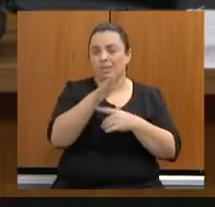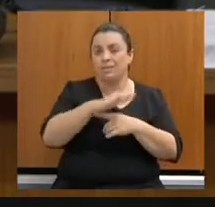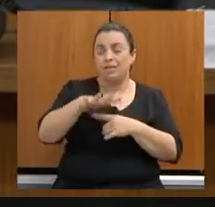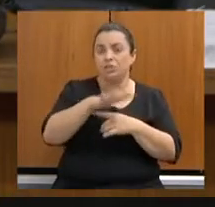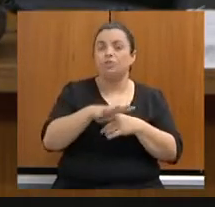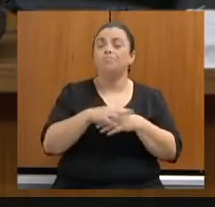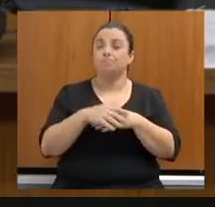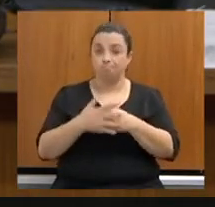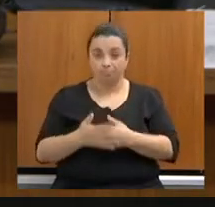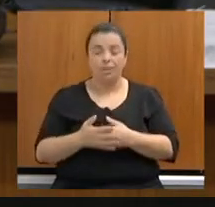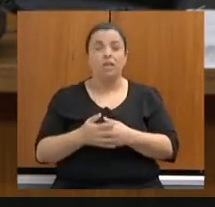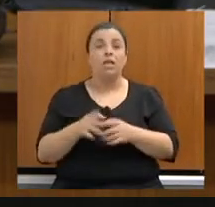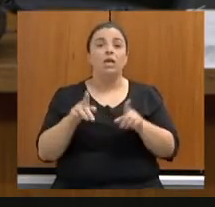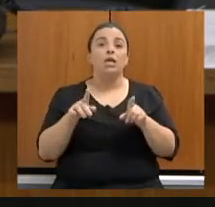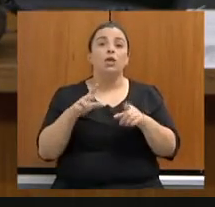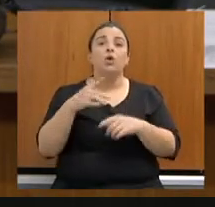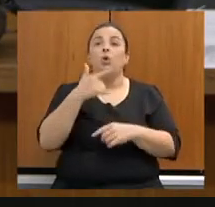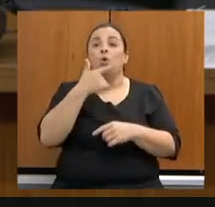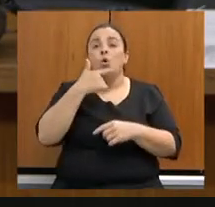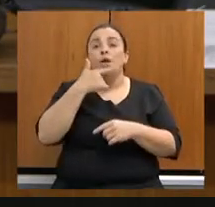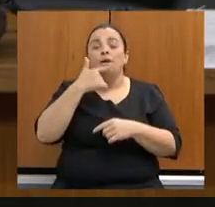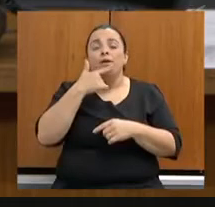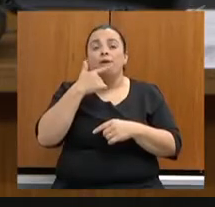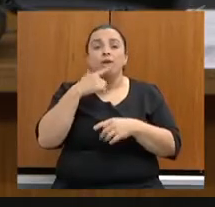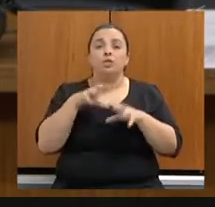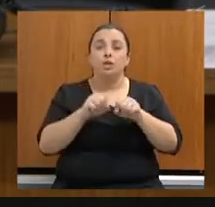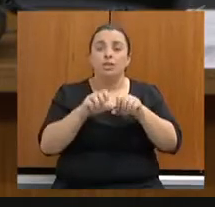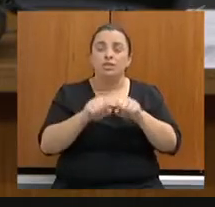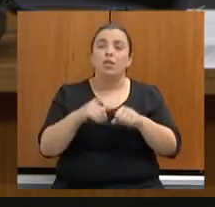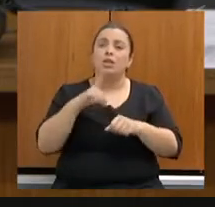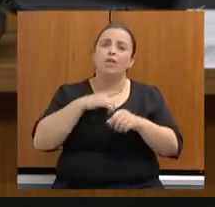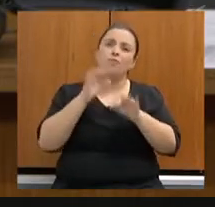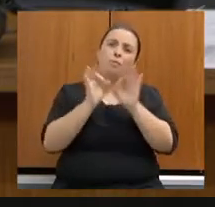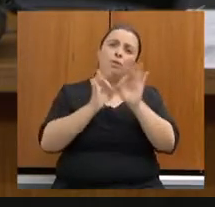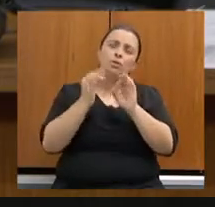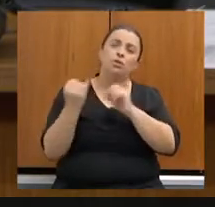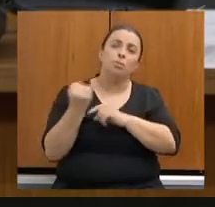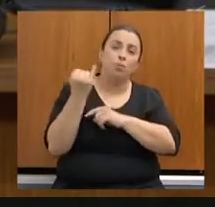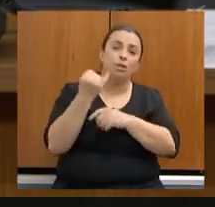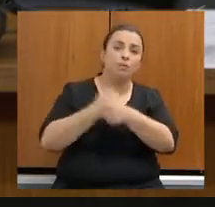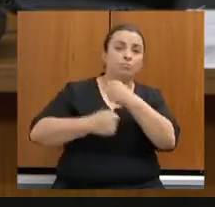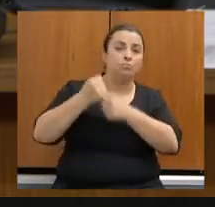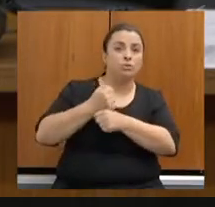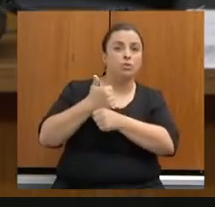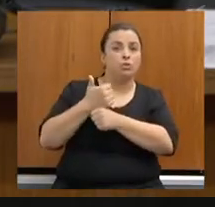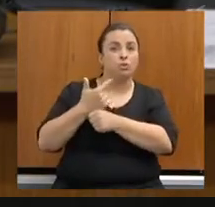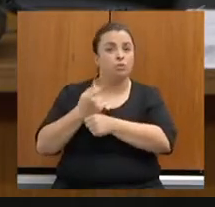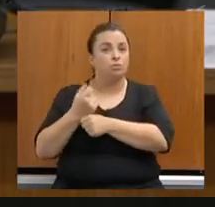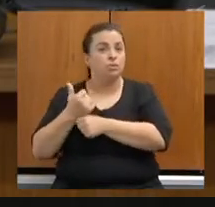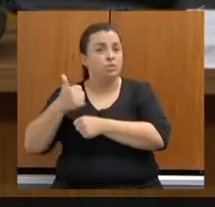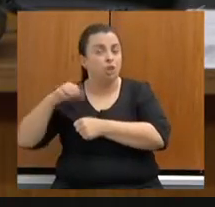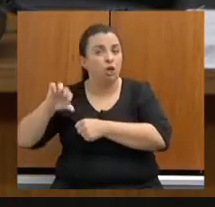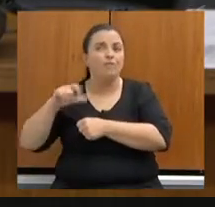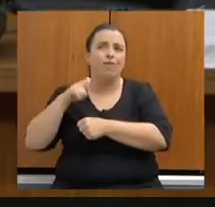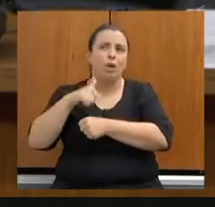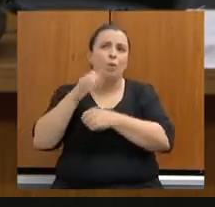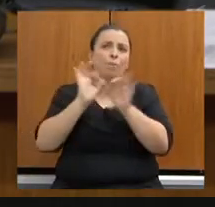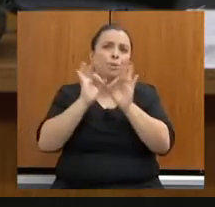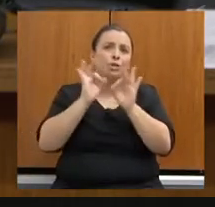gente fez um trabalho muito importante projeto em 2019 que nós chamamos o programa queijo minas legal